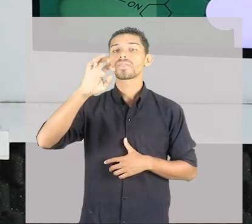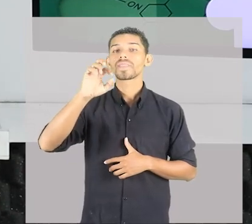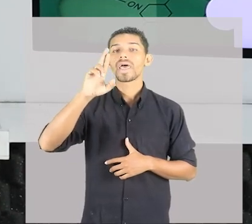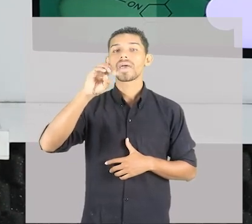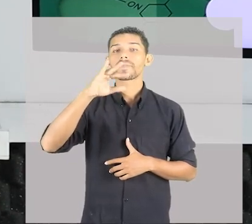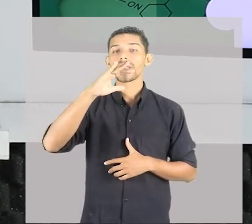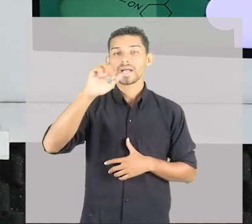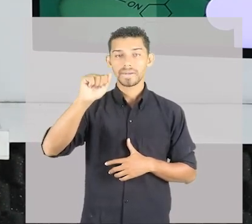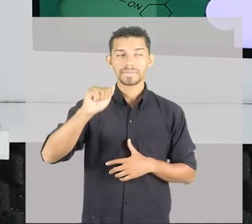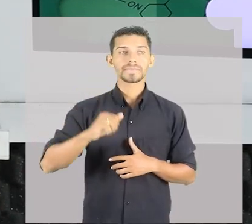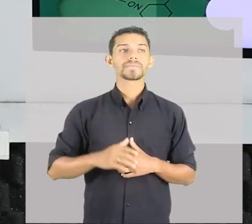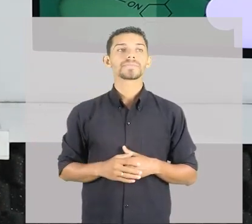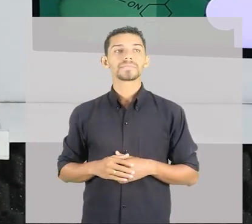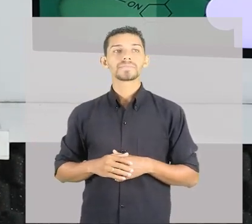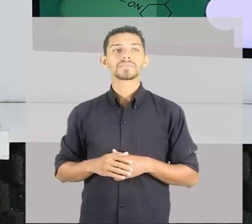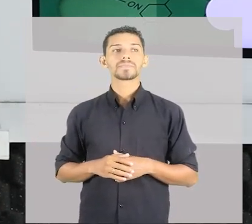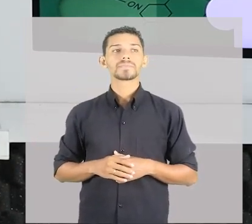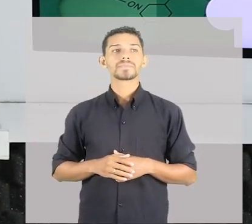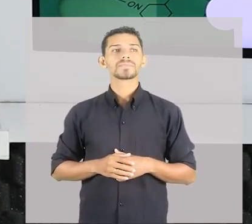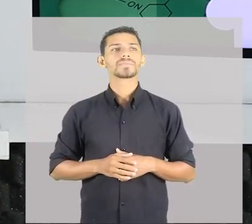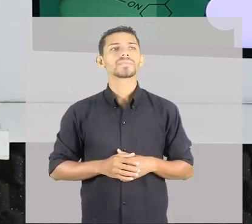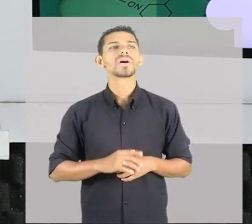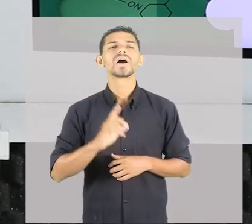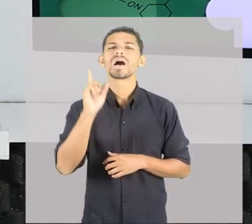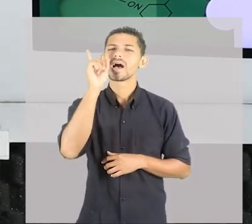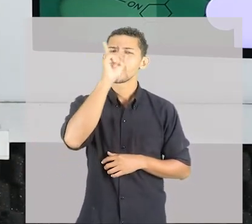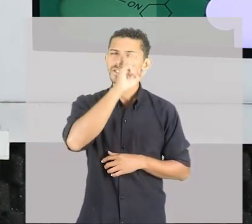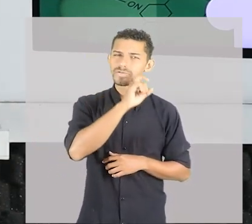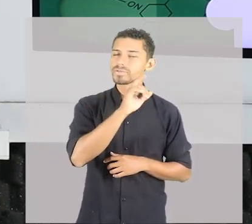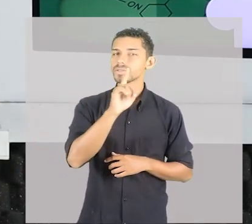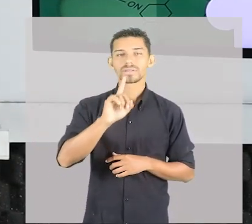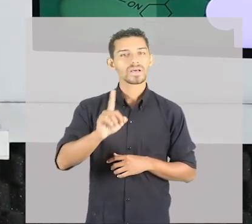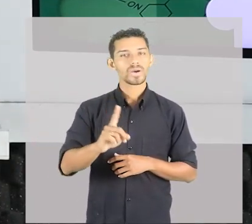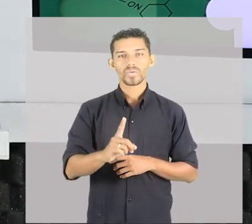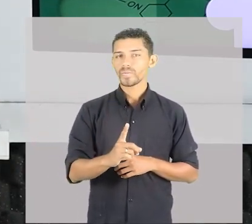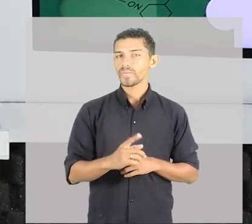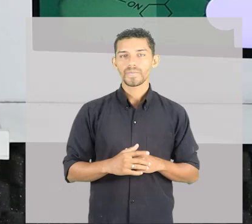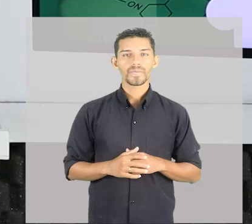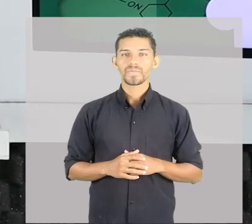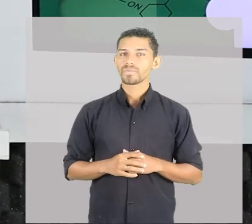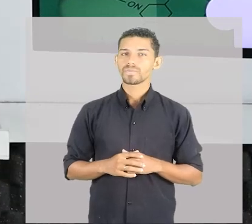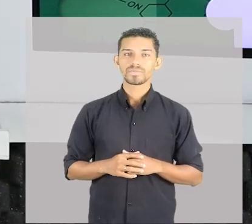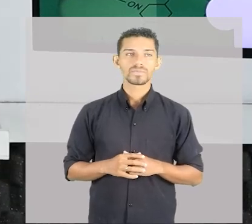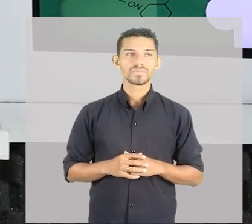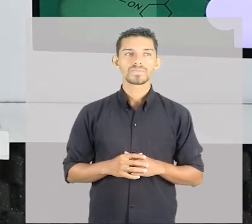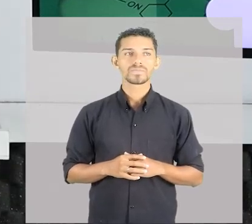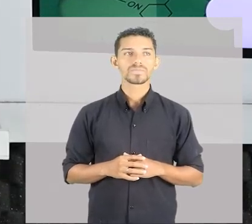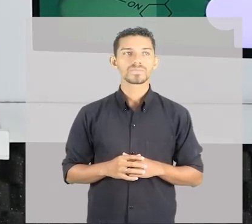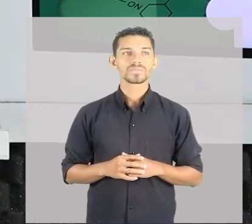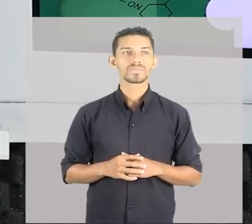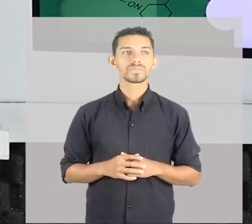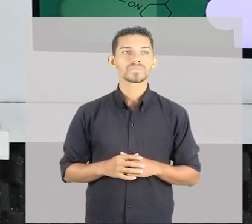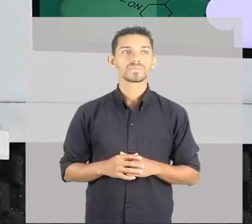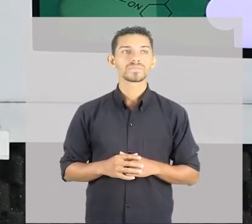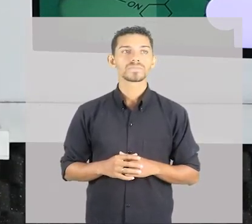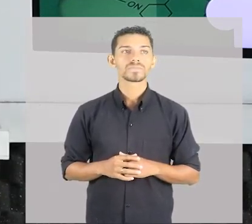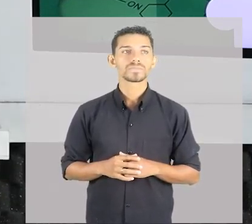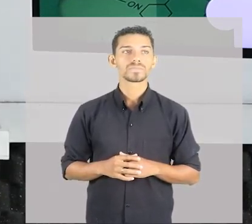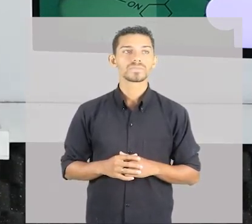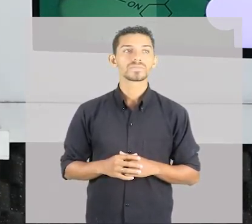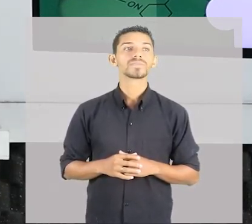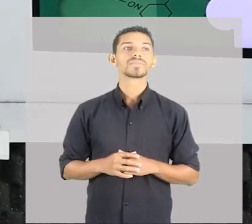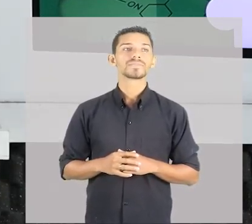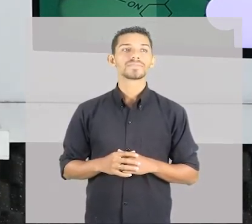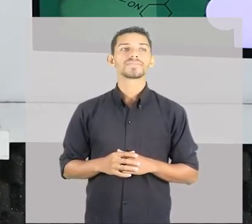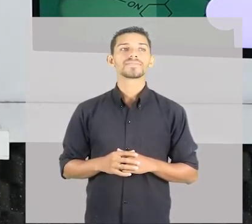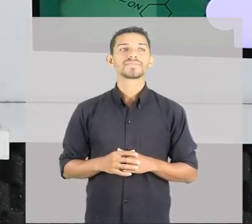isotérmica d é difícil é não é não quase não sai esse né